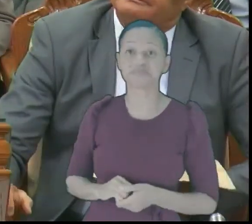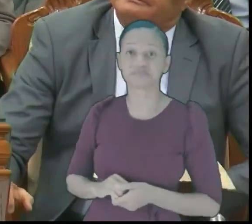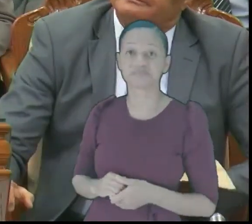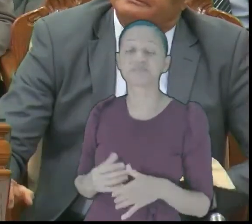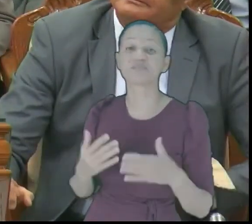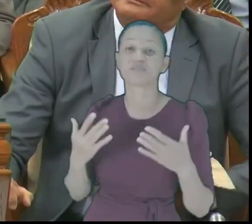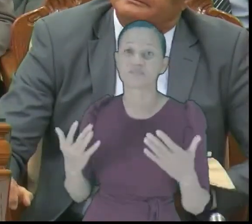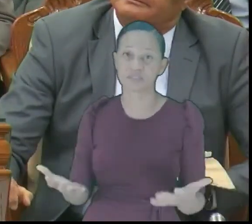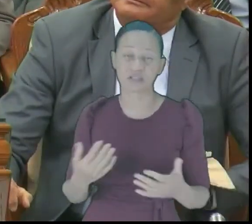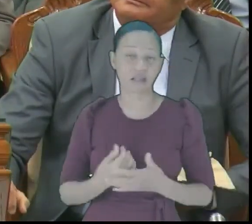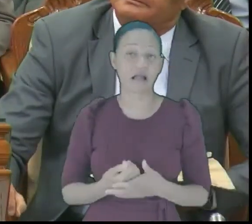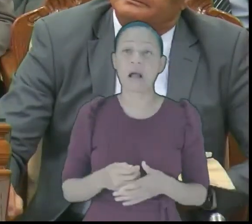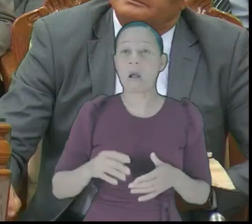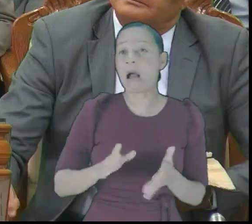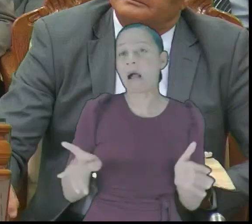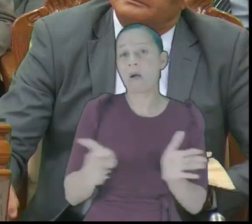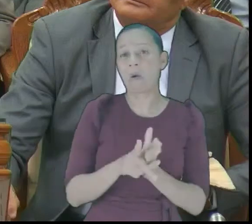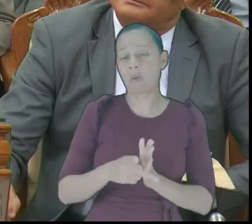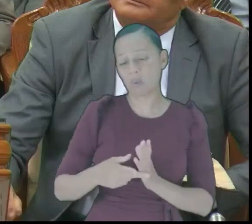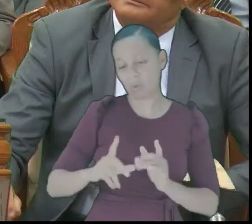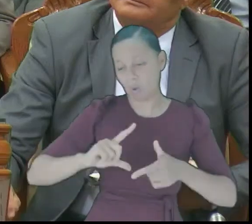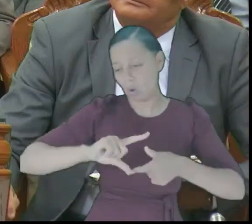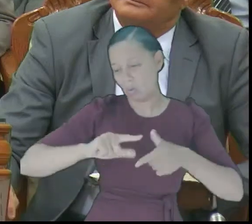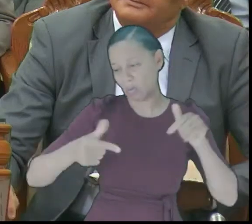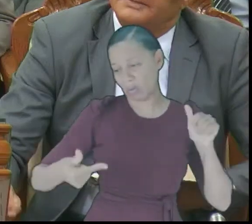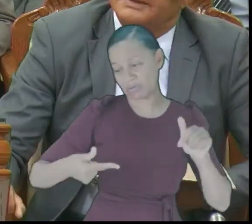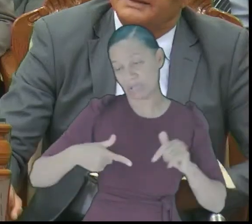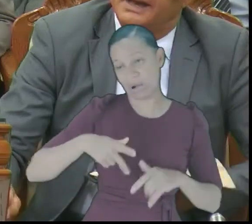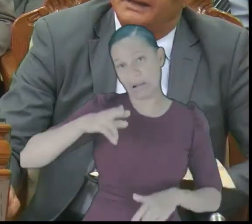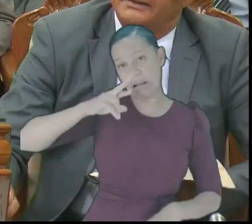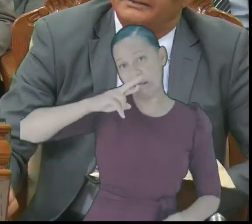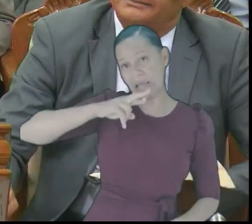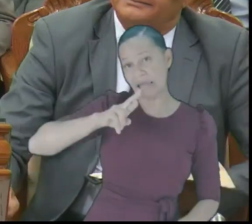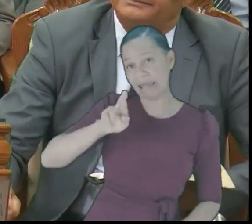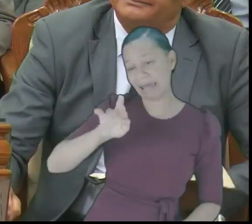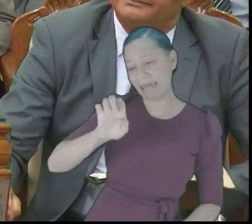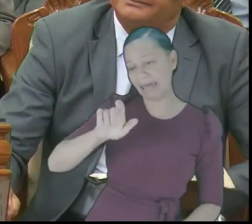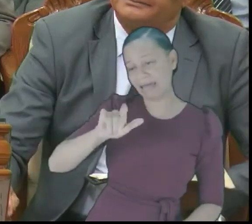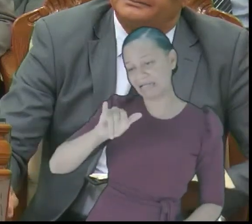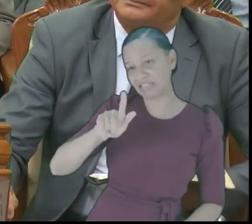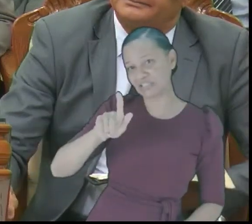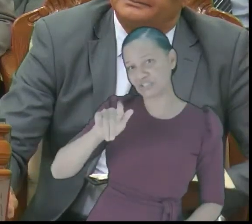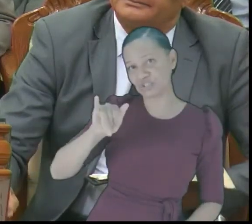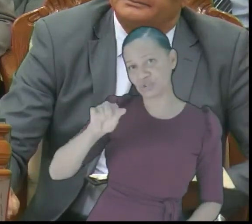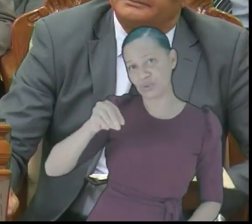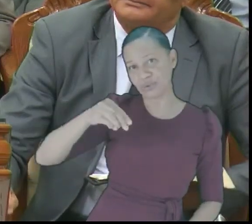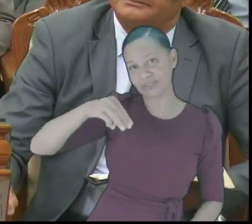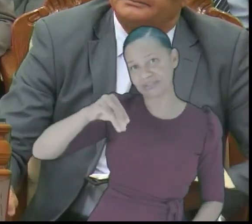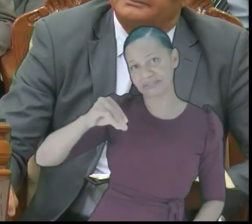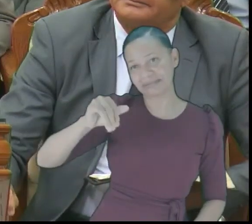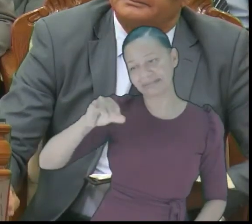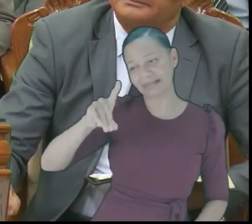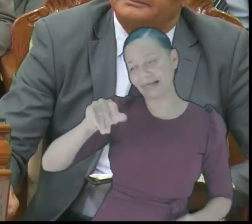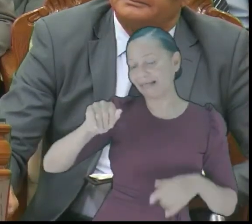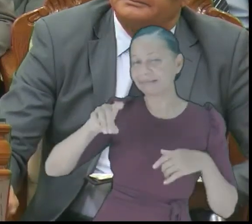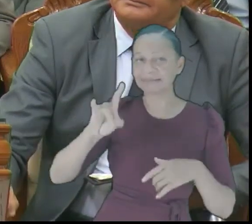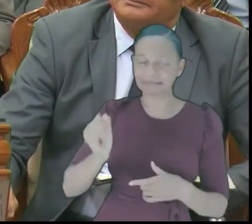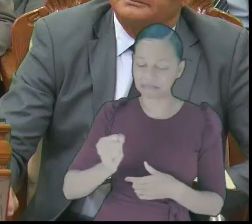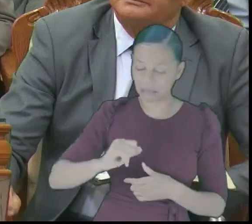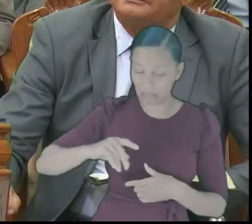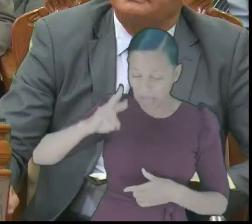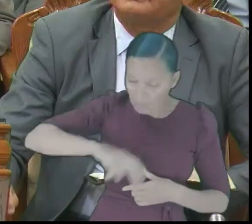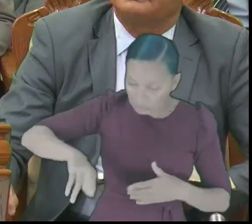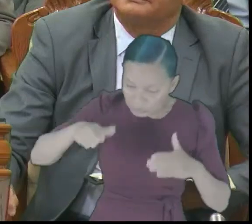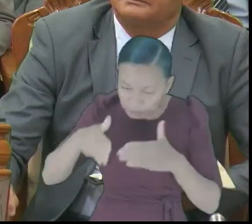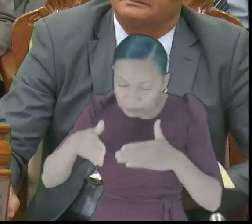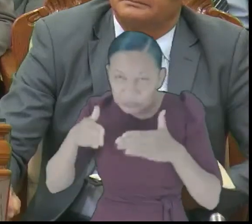Aí os modernistas dizem, isso é religioso. Eu não gosto da Assembleia porque a Assembleia é cheia de religiosidade. Não, a Assembleia